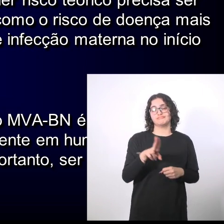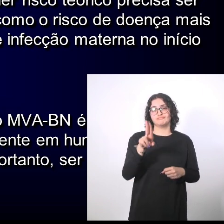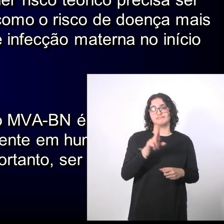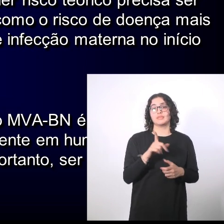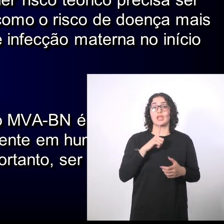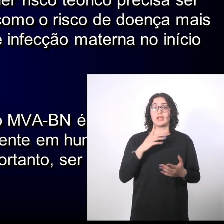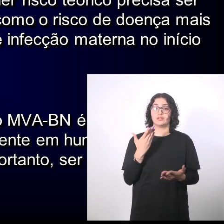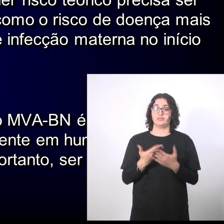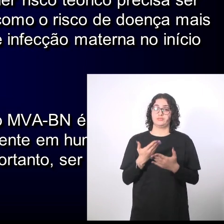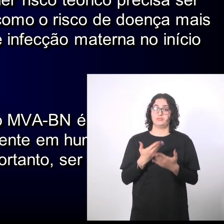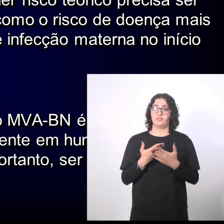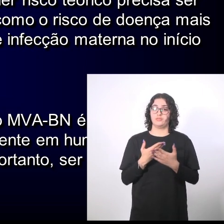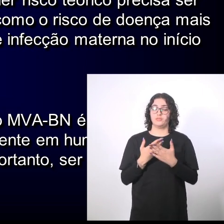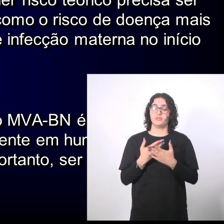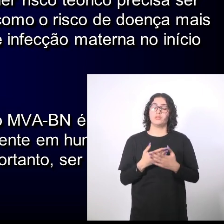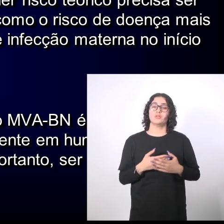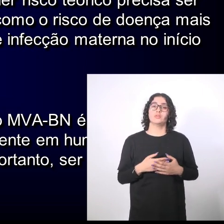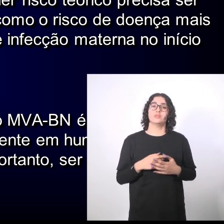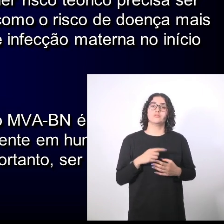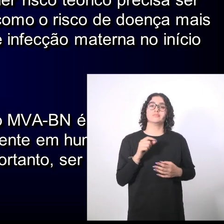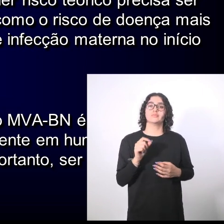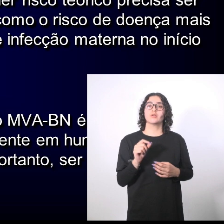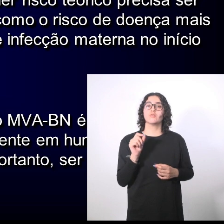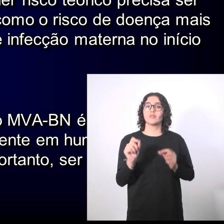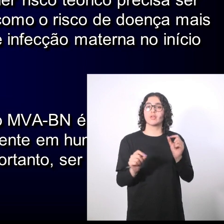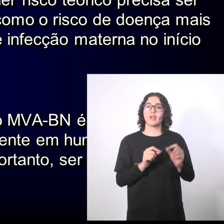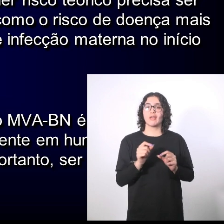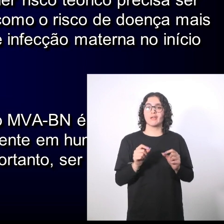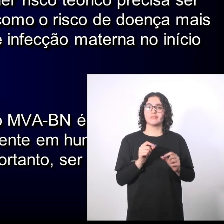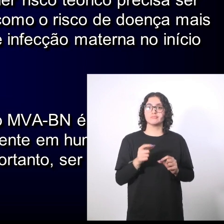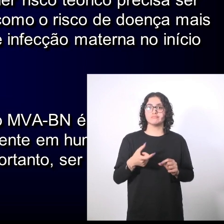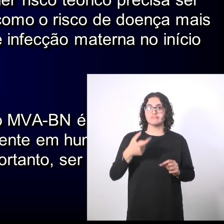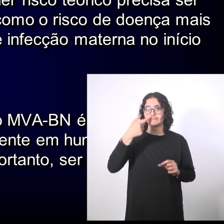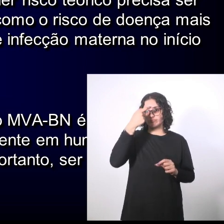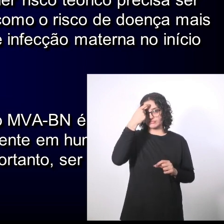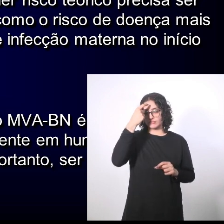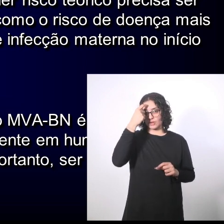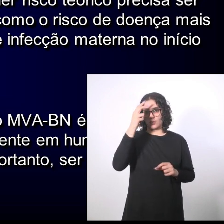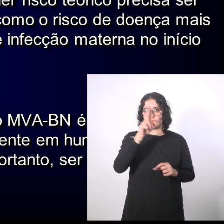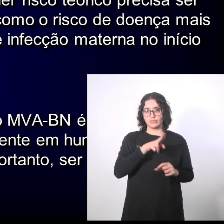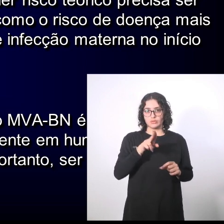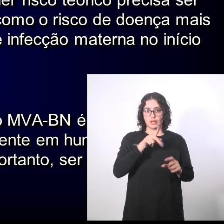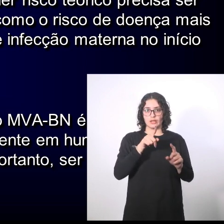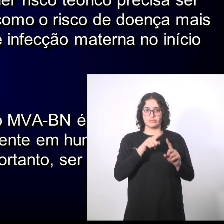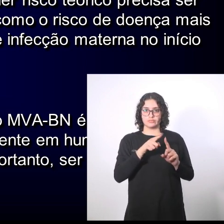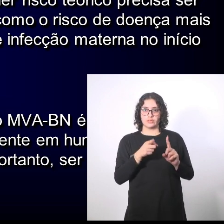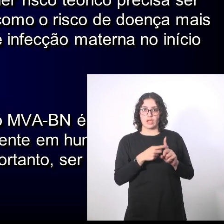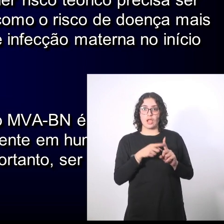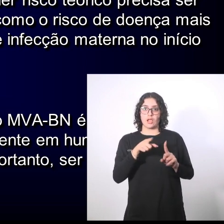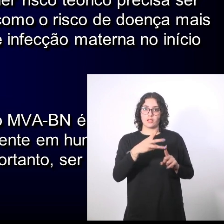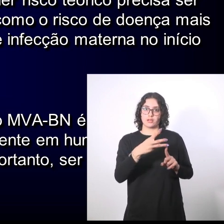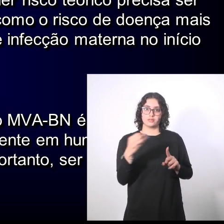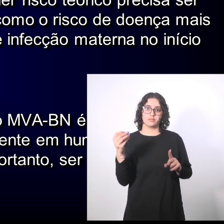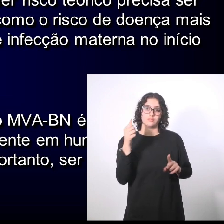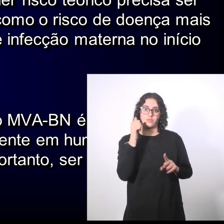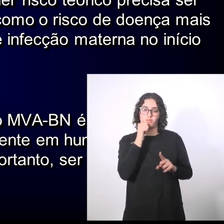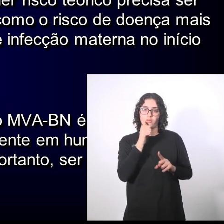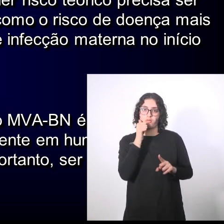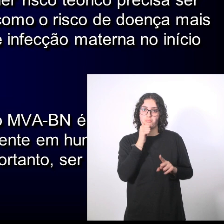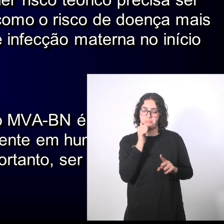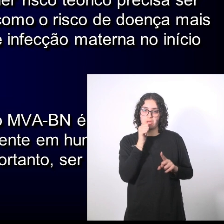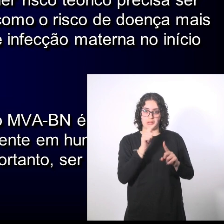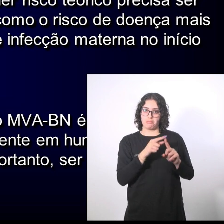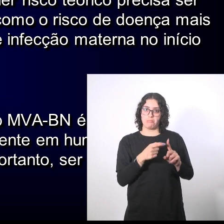tem um estudo que seria o que é o racional do uso em gestantes, que incluiu 300 mulheres que foram vacinadas e que não